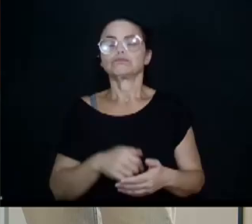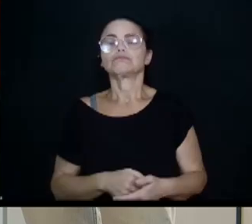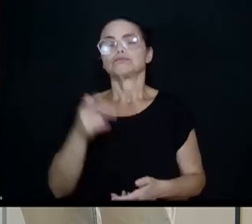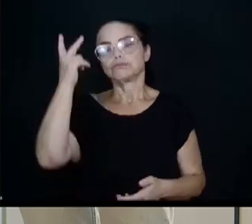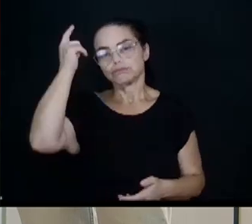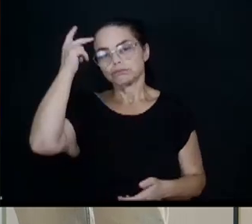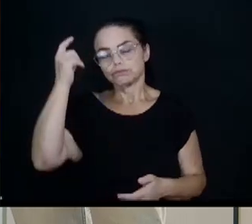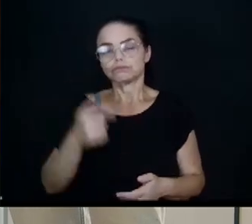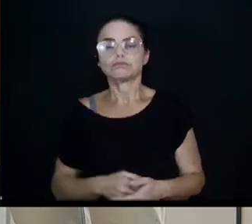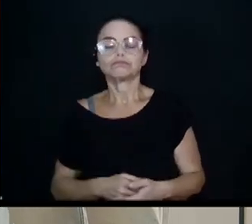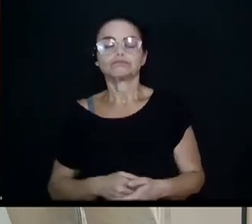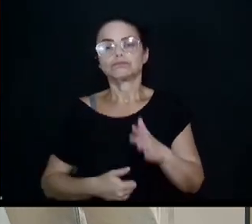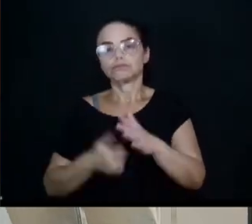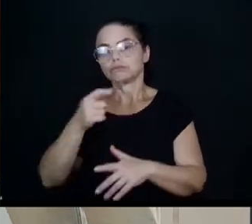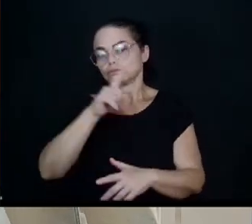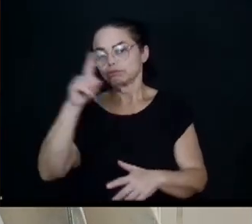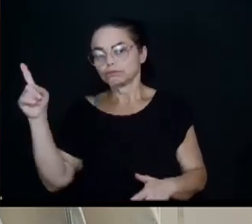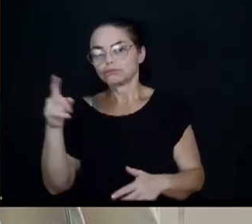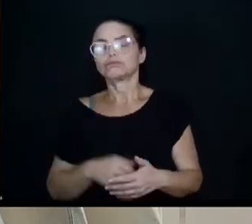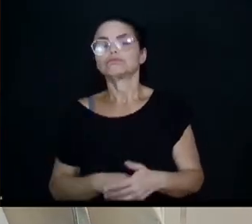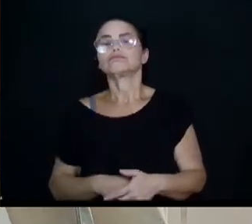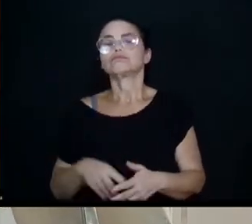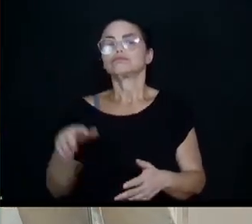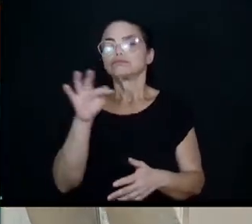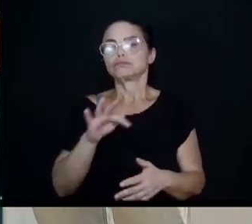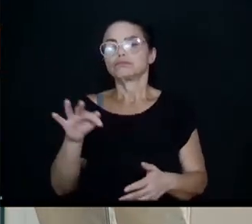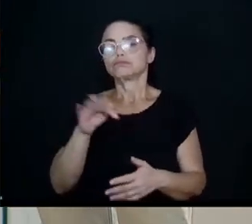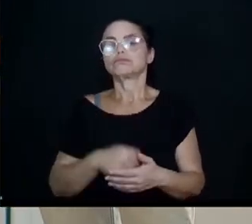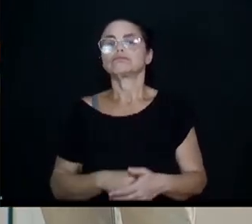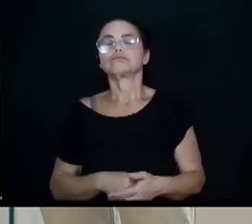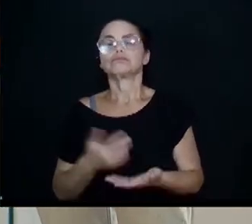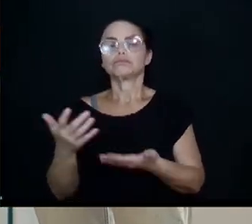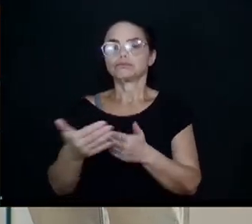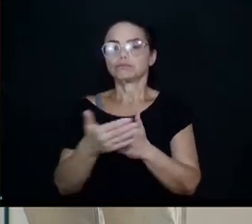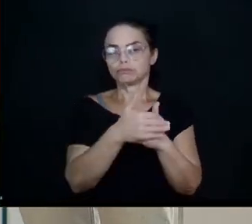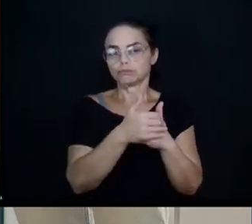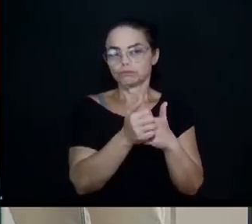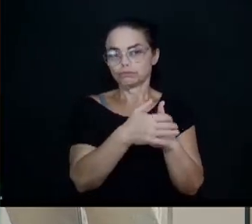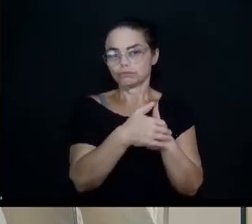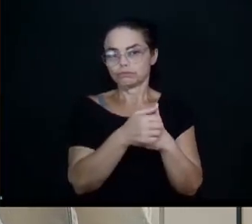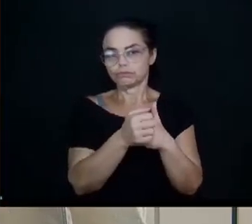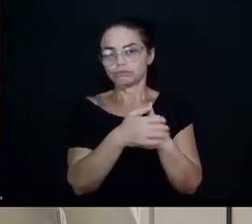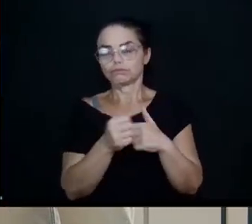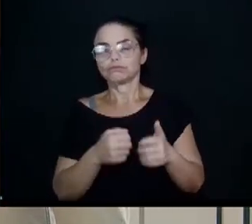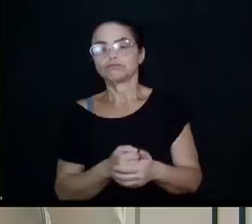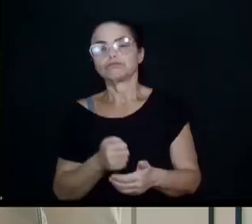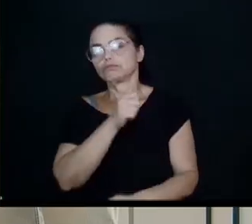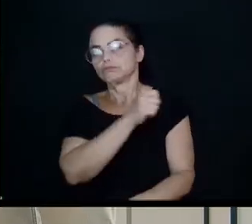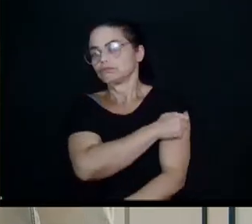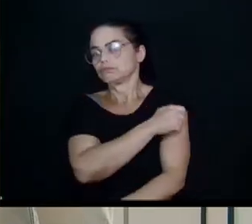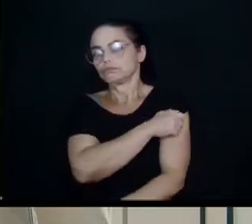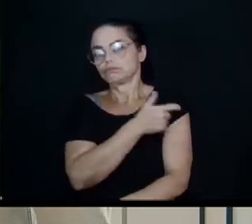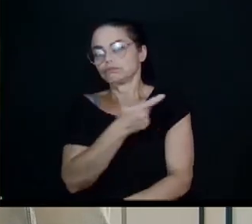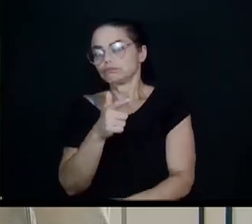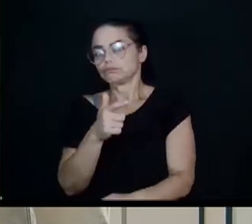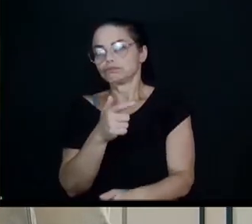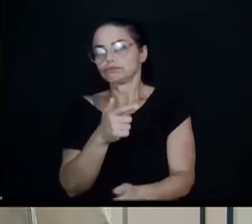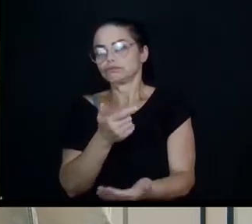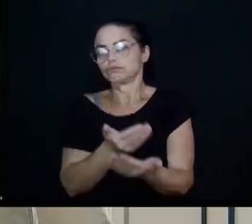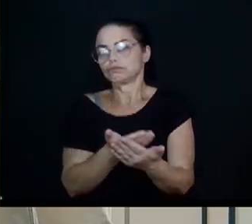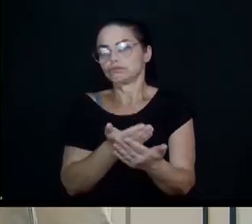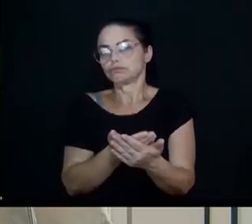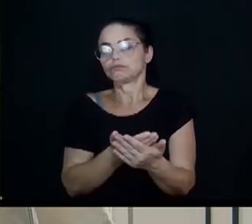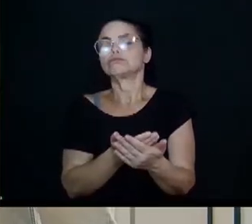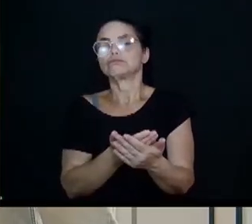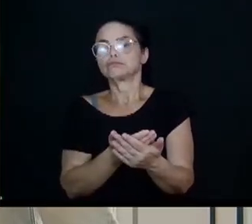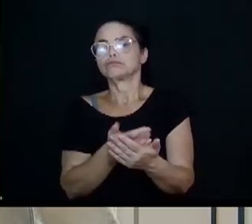primeiro dia as instituições de ensino fazem um acolhimento. Então pode ser que o aluno nem tenha a aula que está prevista, mas ele vai ter uma